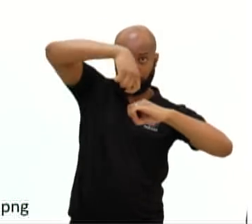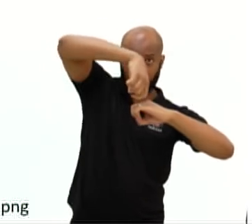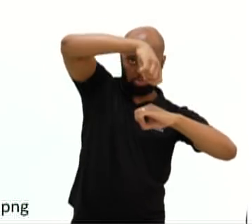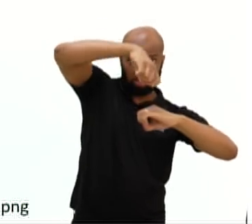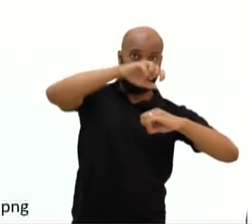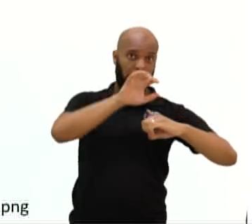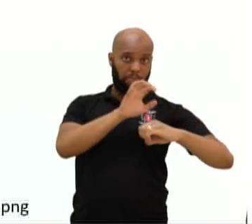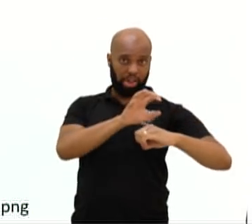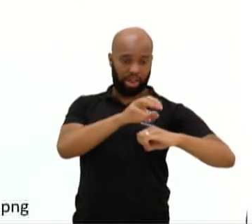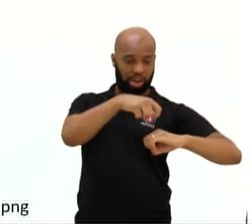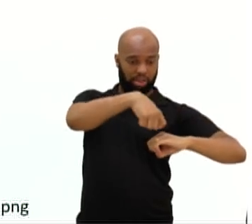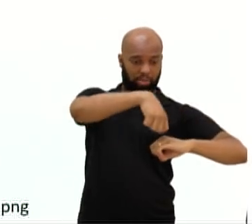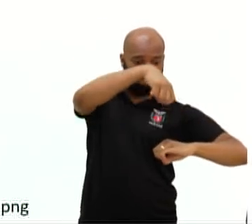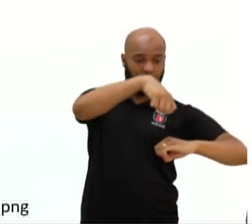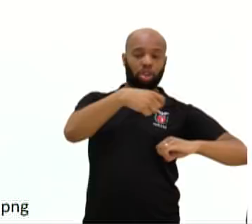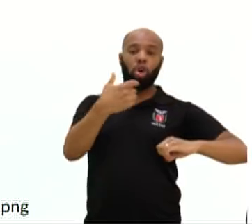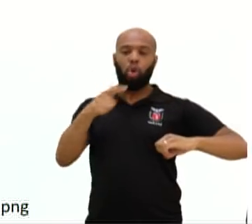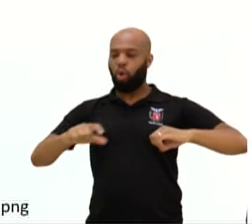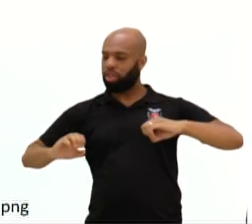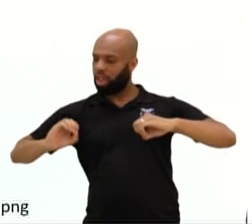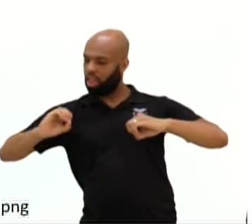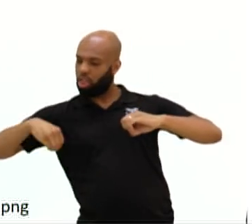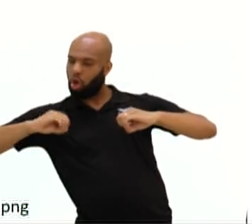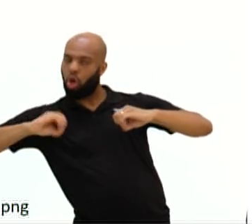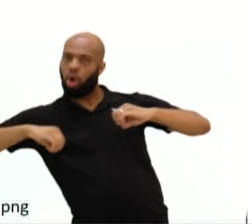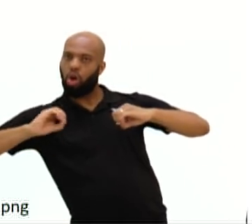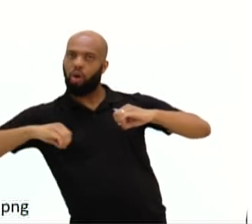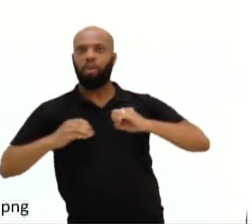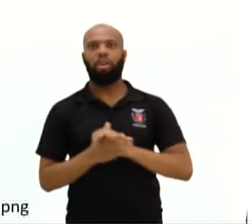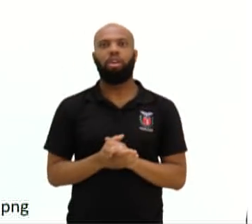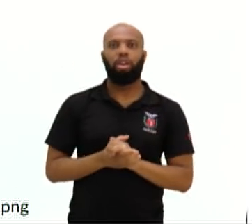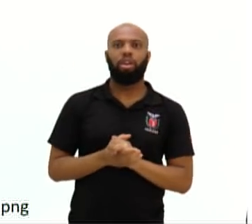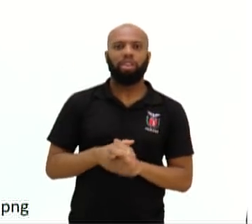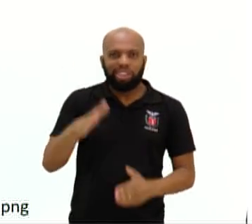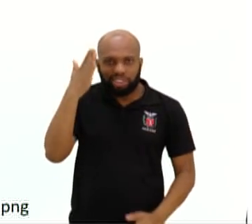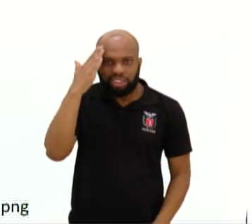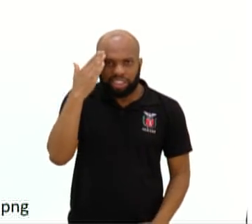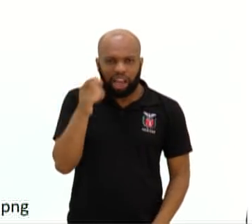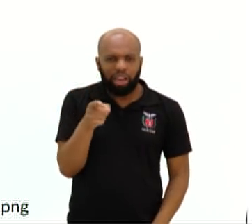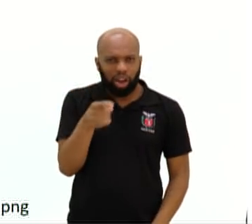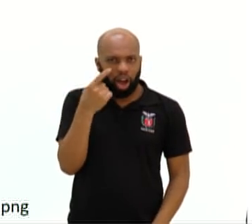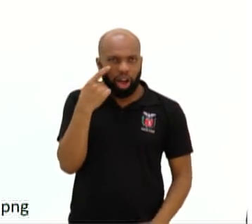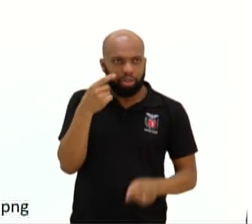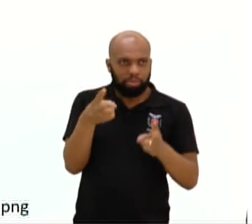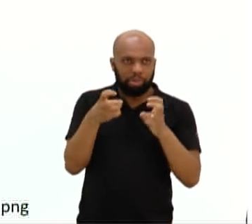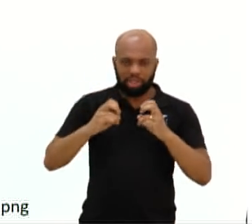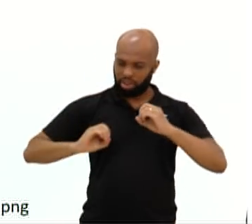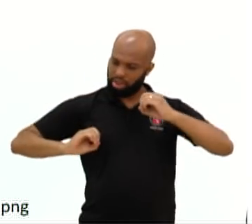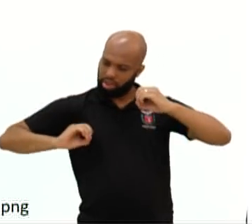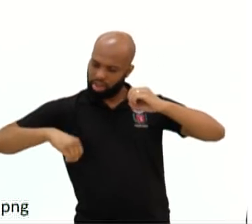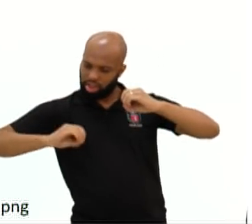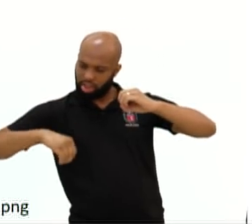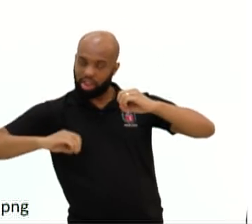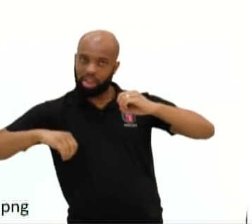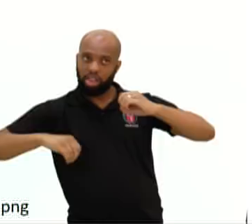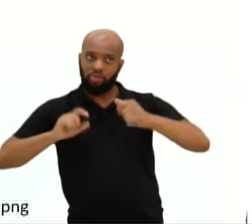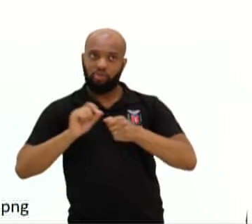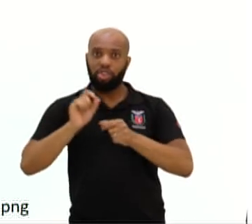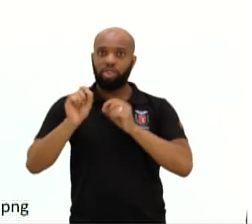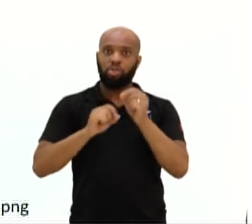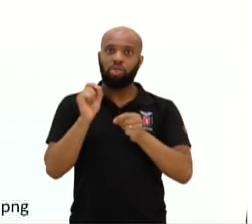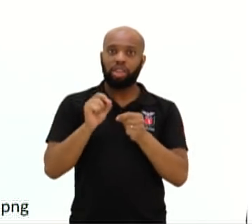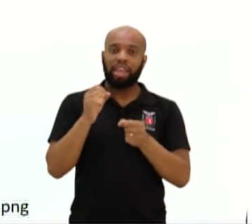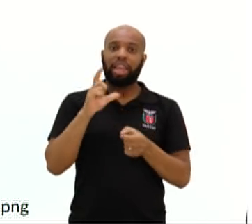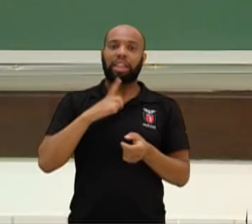teto e você põe uma outra solta. E sabe qual que é a grande sacada dessa solta? Ela divide